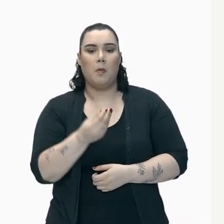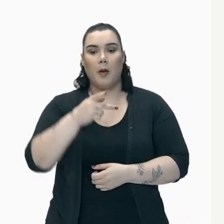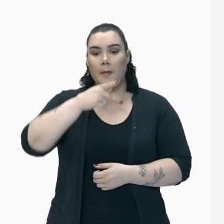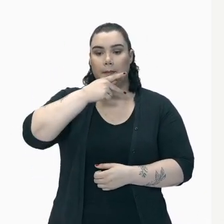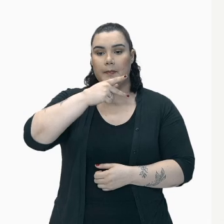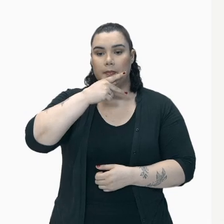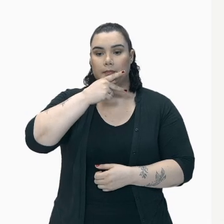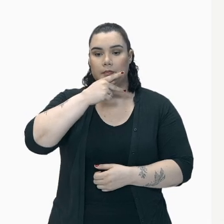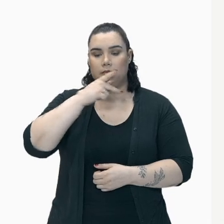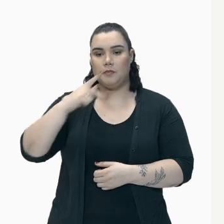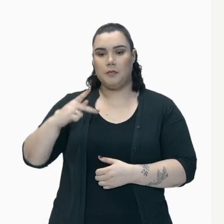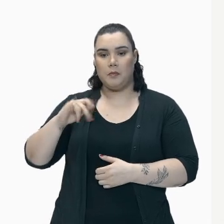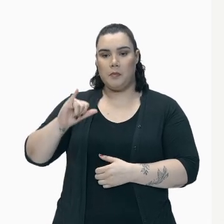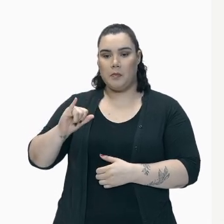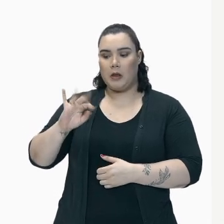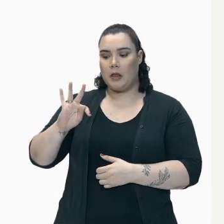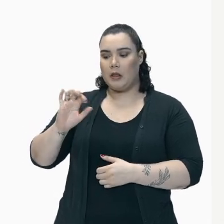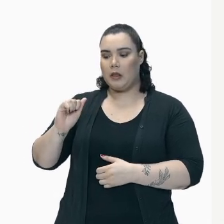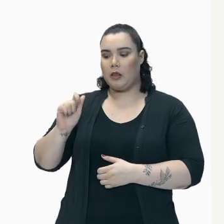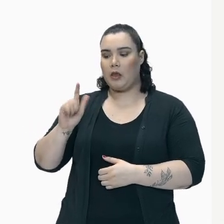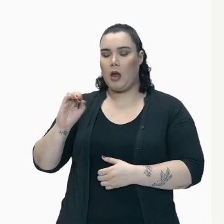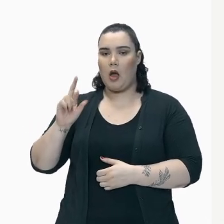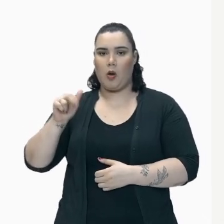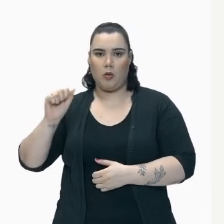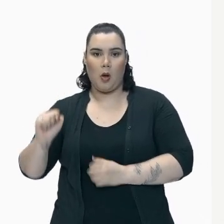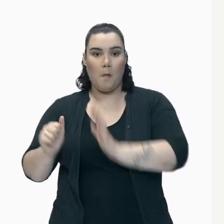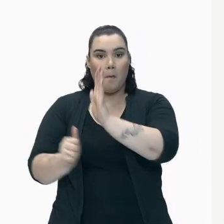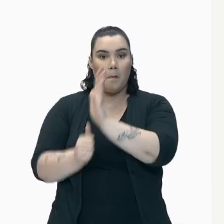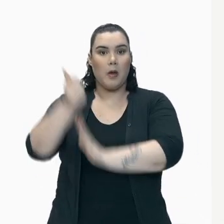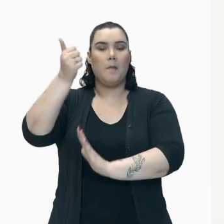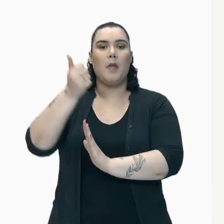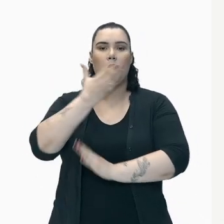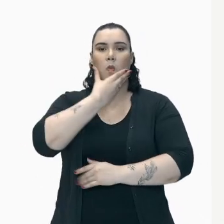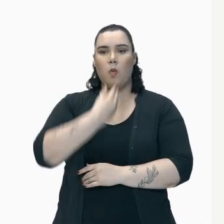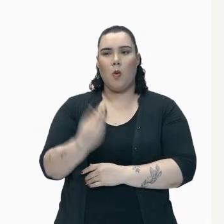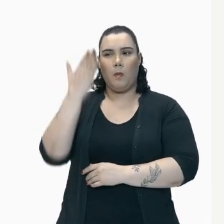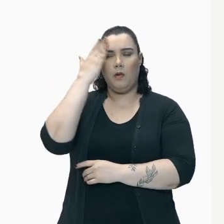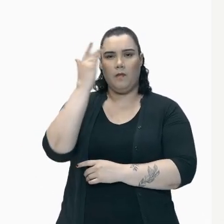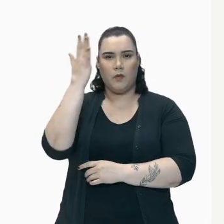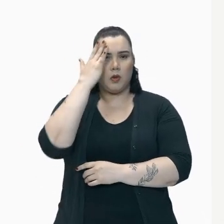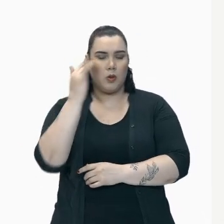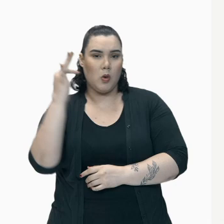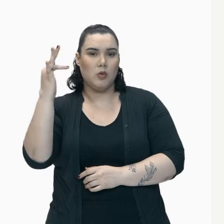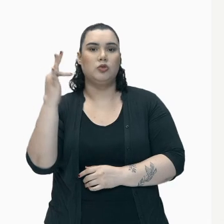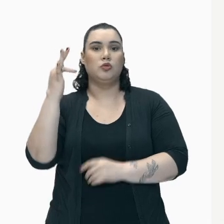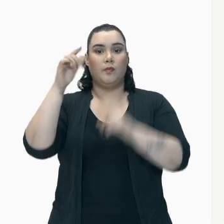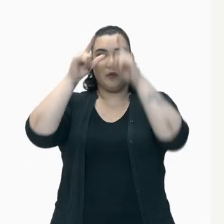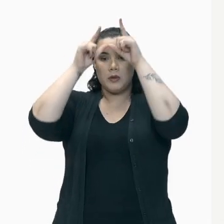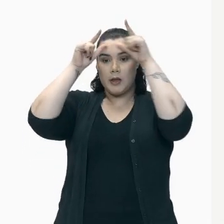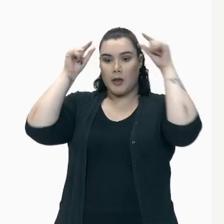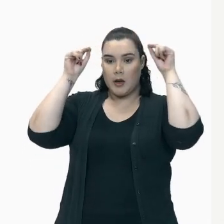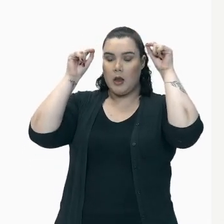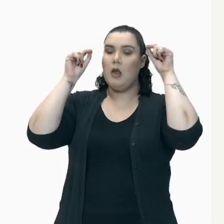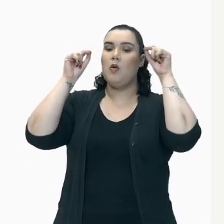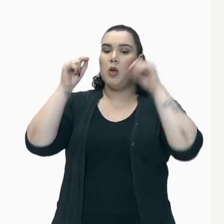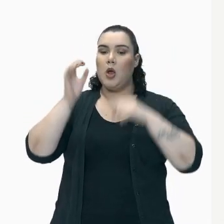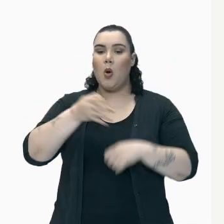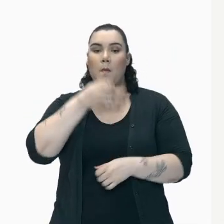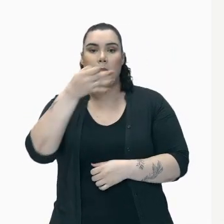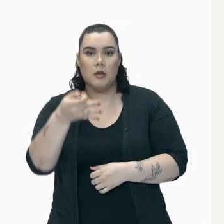Pitágoras foi o primeiro filósofo grego a sugerir que a Terra tinha o formato de uma esfera.